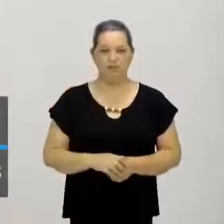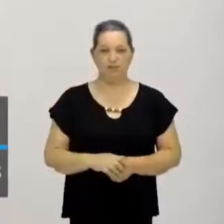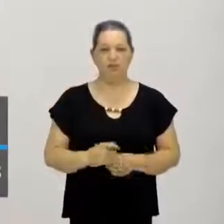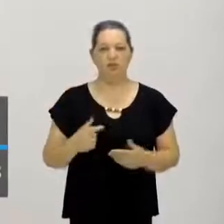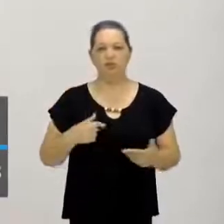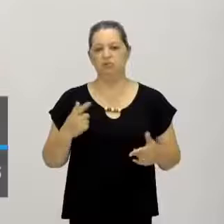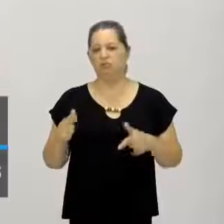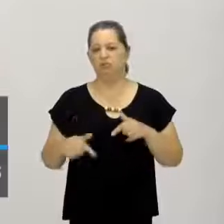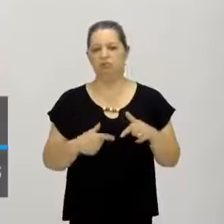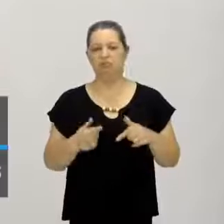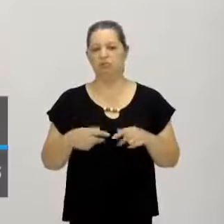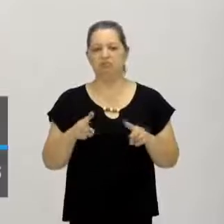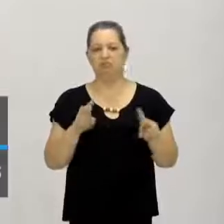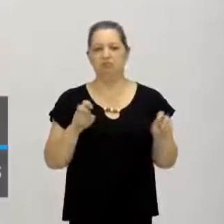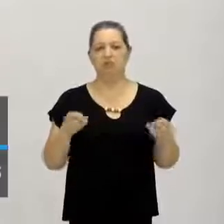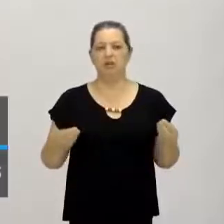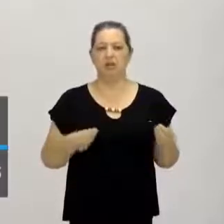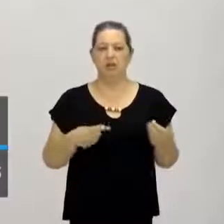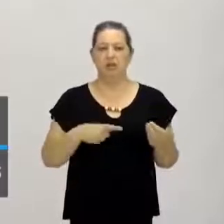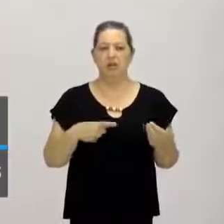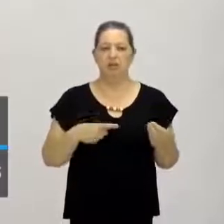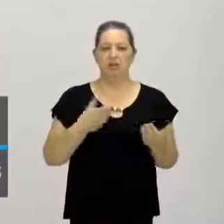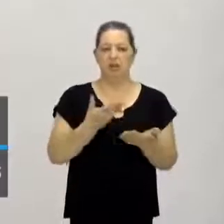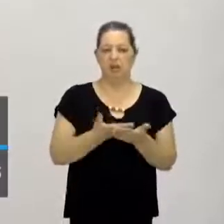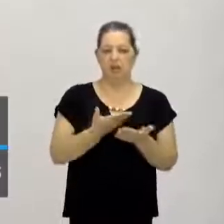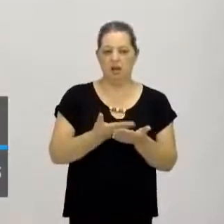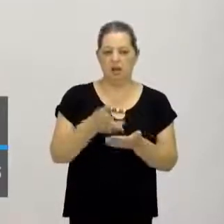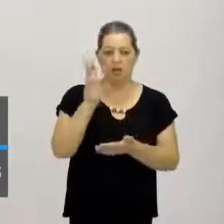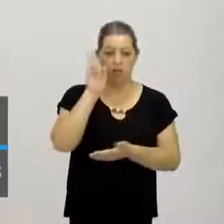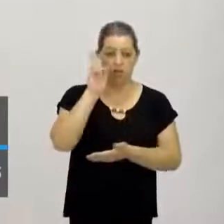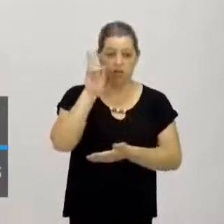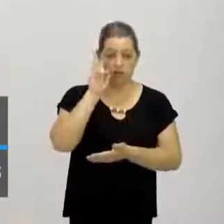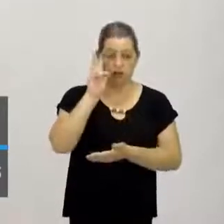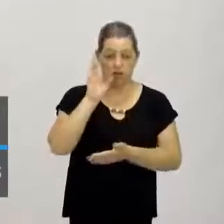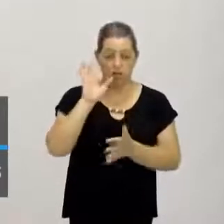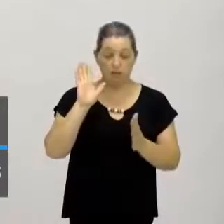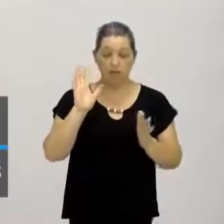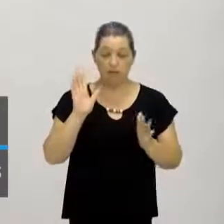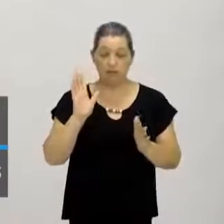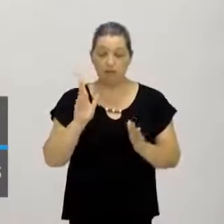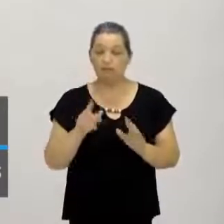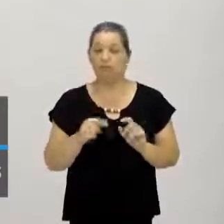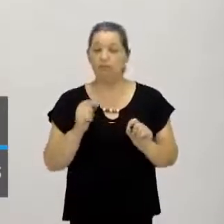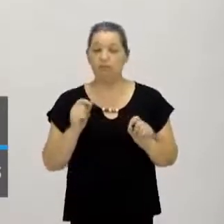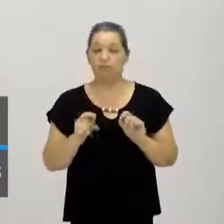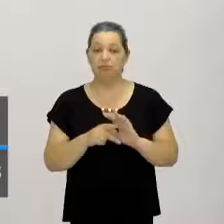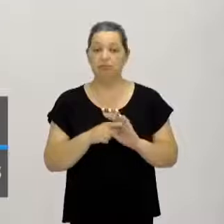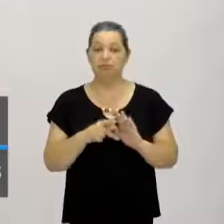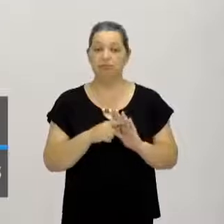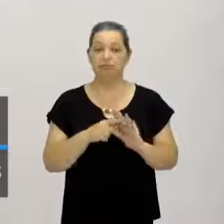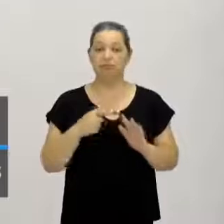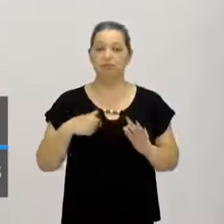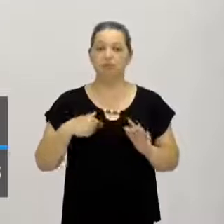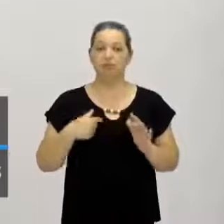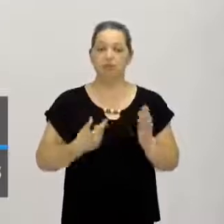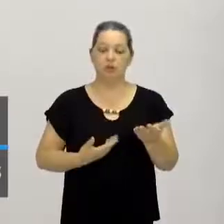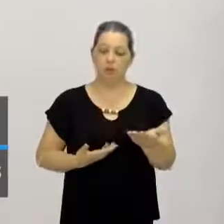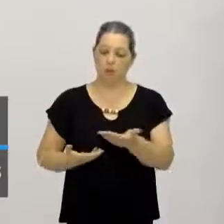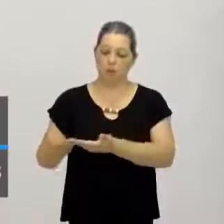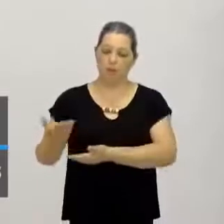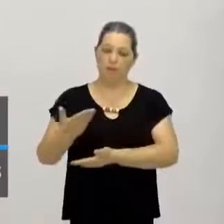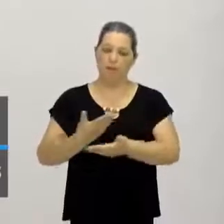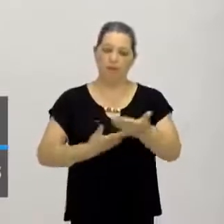hoje. Eu poderia dizer para vocês que a gente ia ter uma aula de história, mas ao invés disso, eu vou falar que eu vou compartilhar